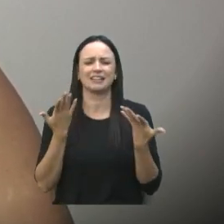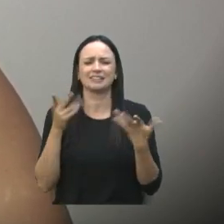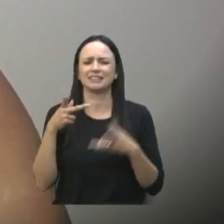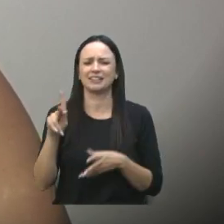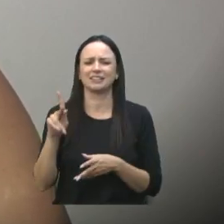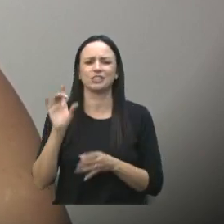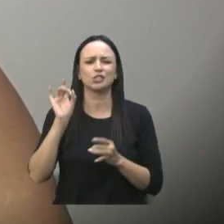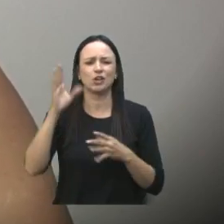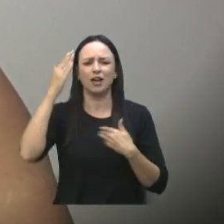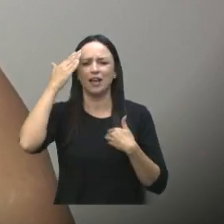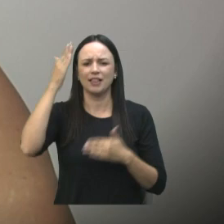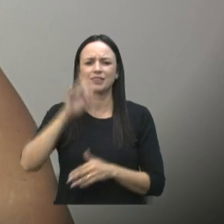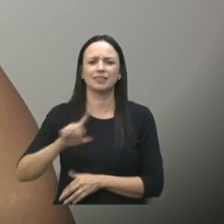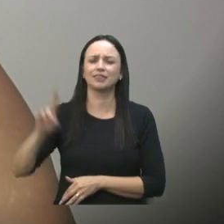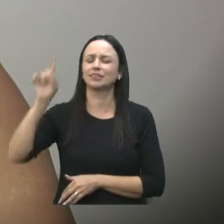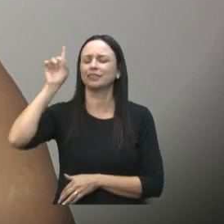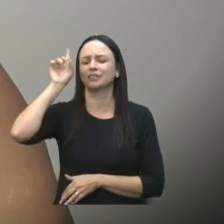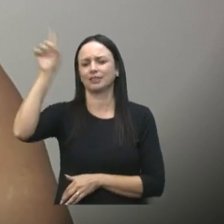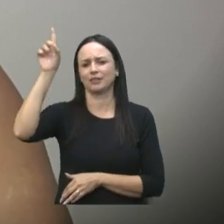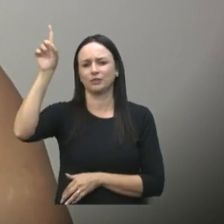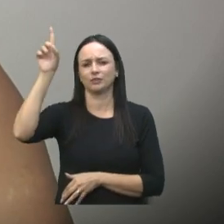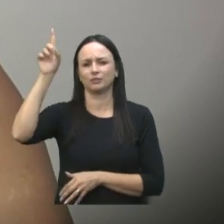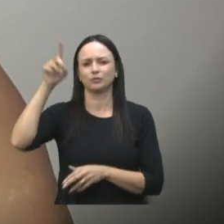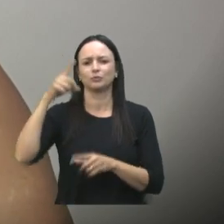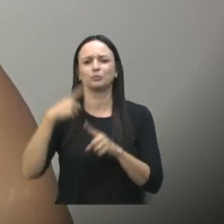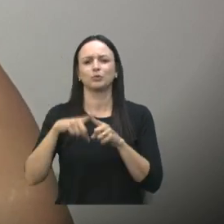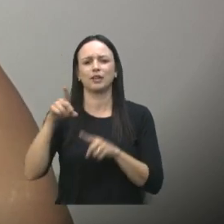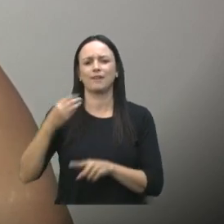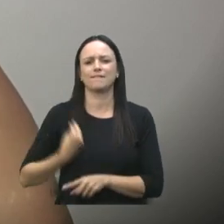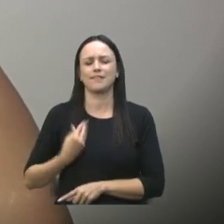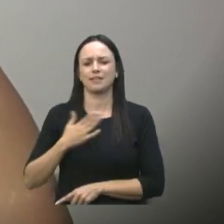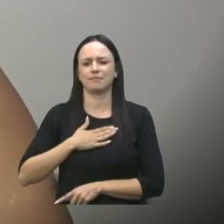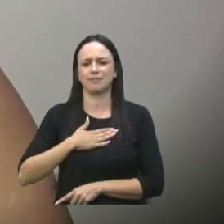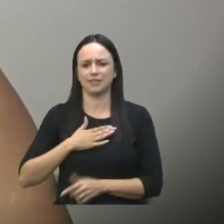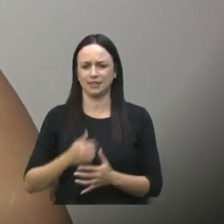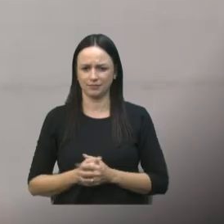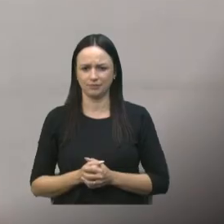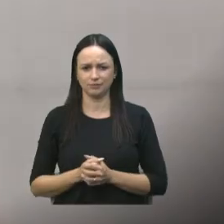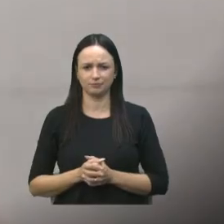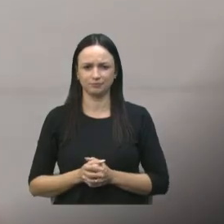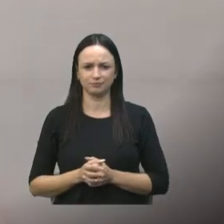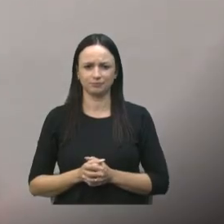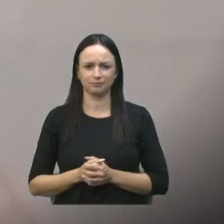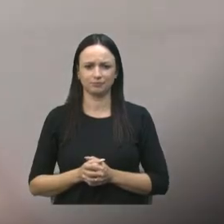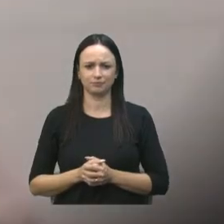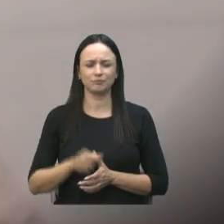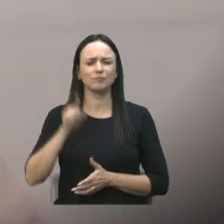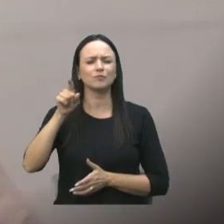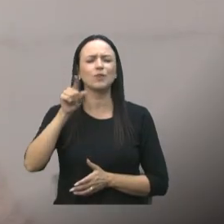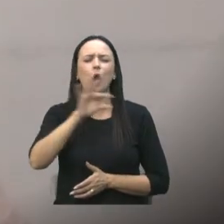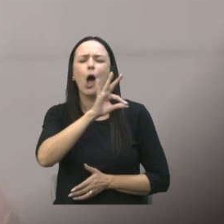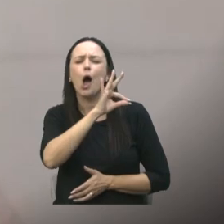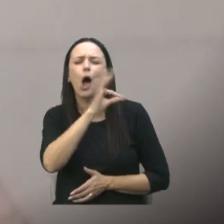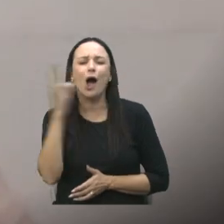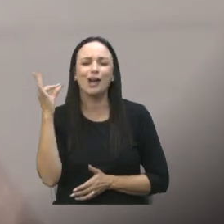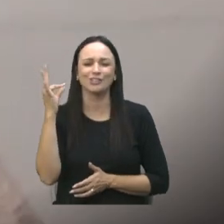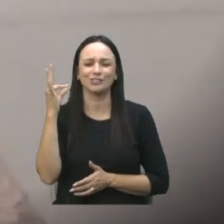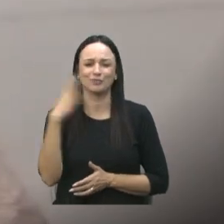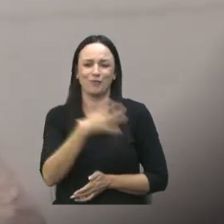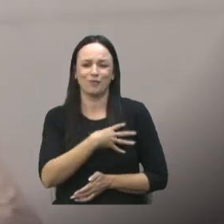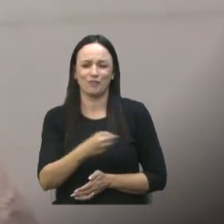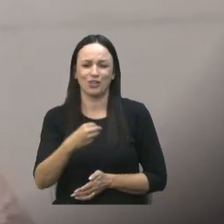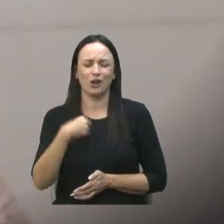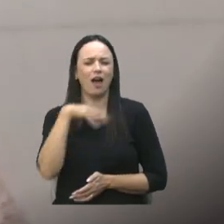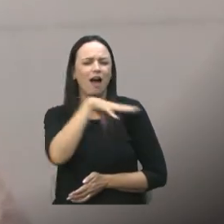só posso agradecer a Deus por ele existir na minha vida, só. Você é um ótimo filho, te amo